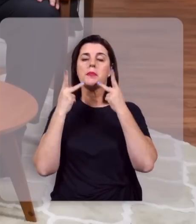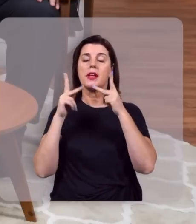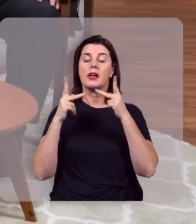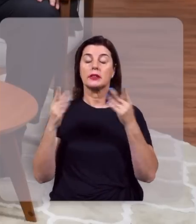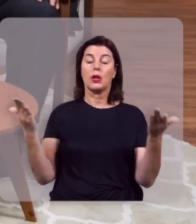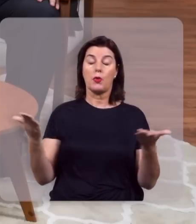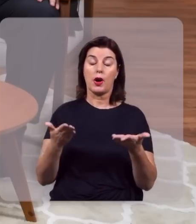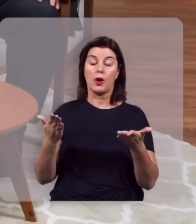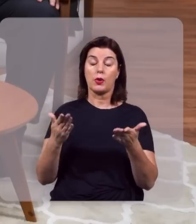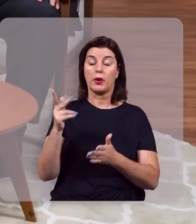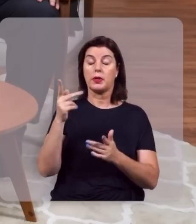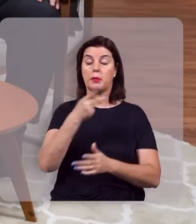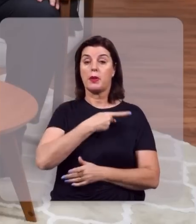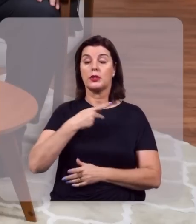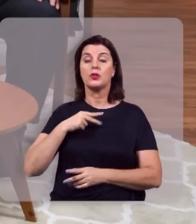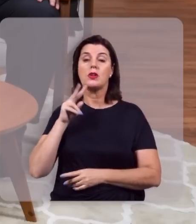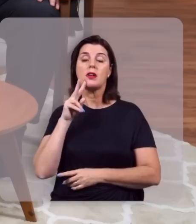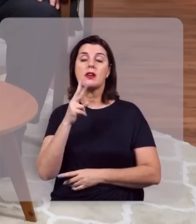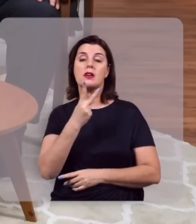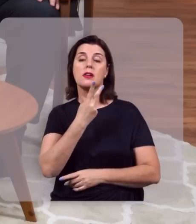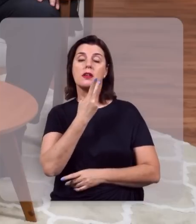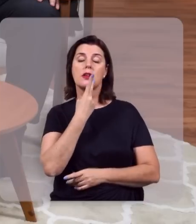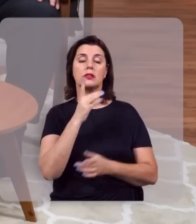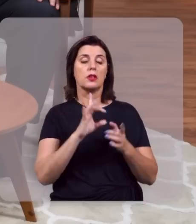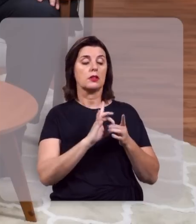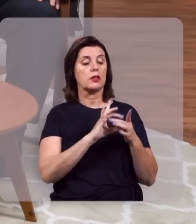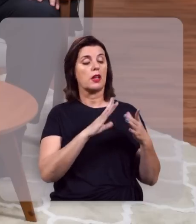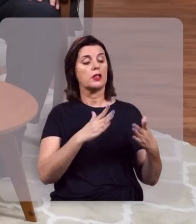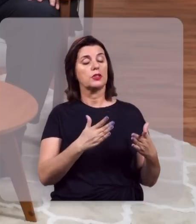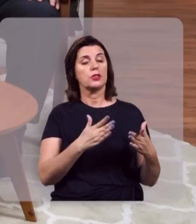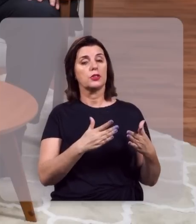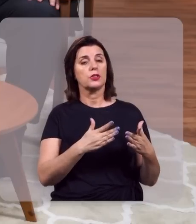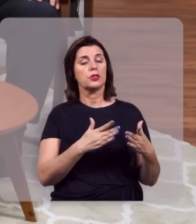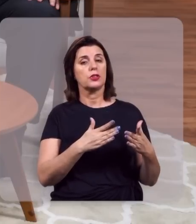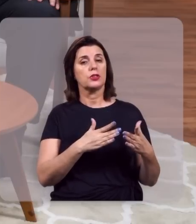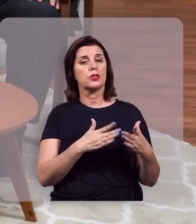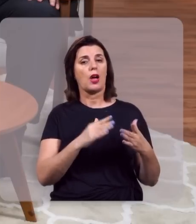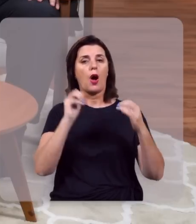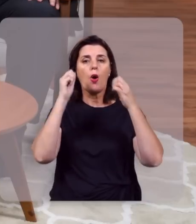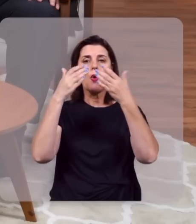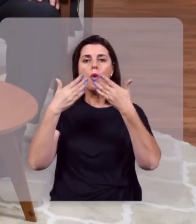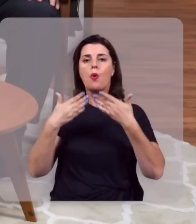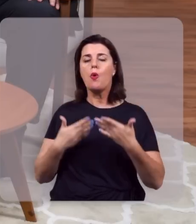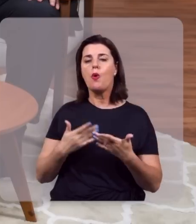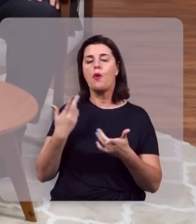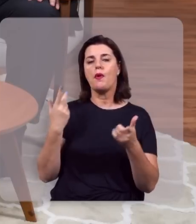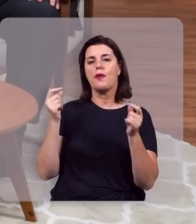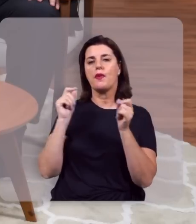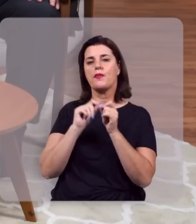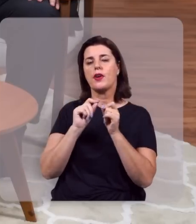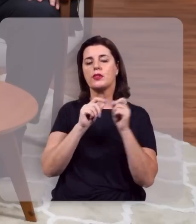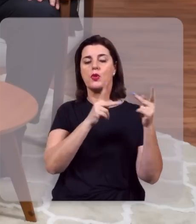programa, nossa pregação com o reverendo Hernandes, mas vou deixá-lo,